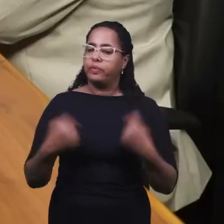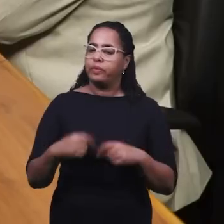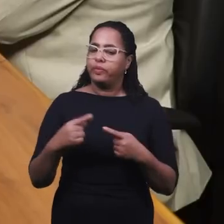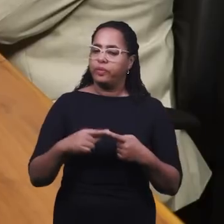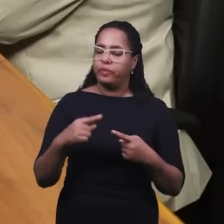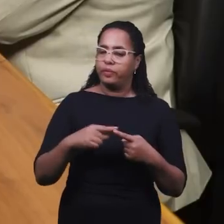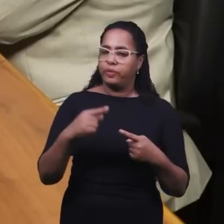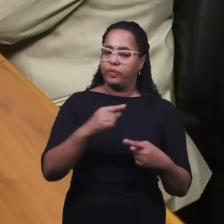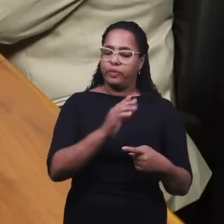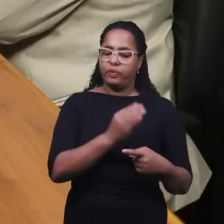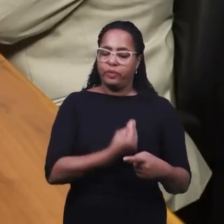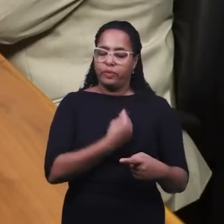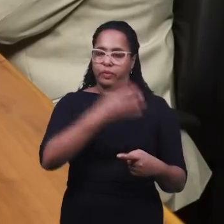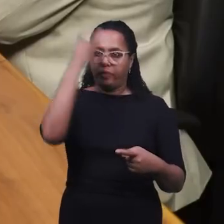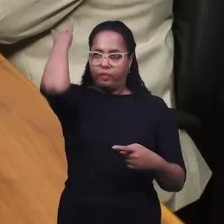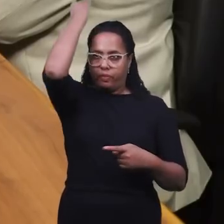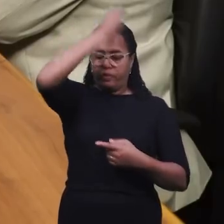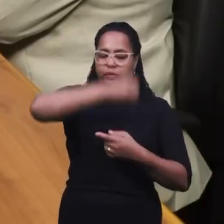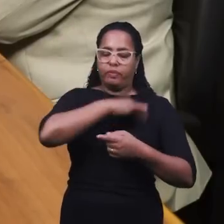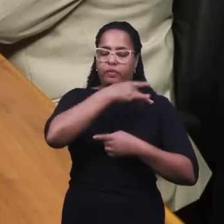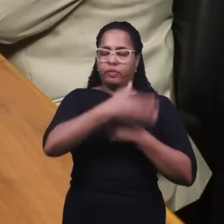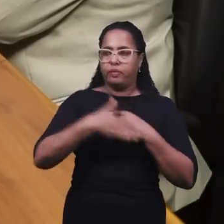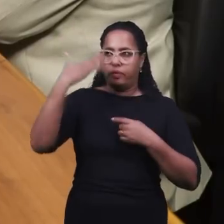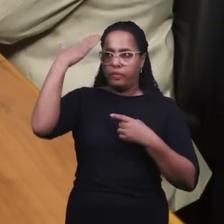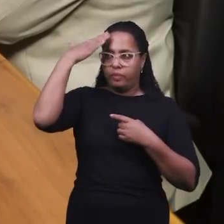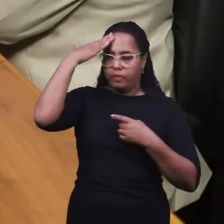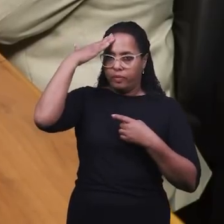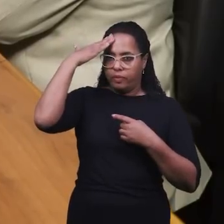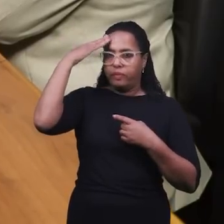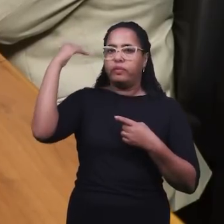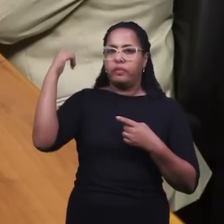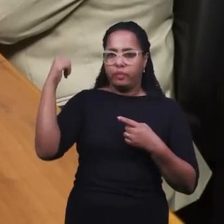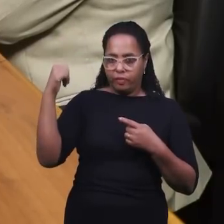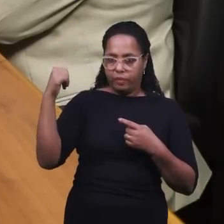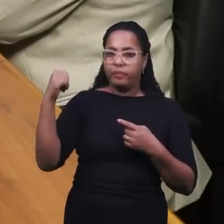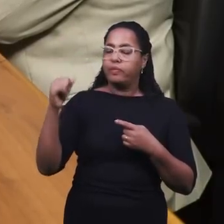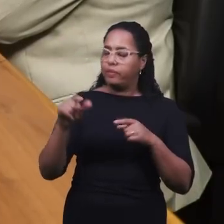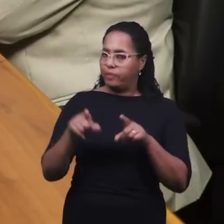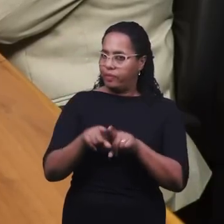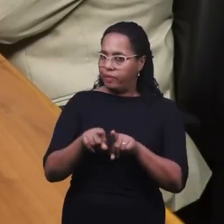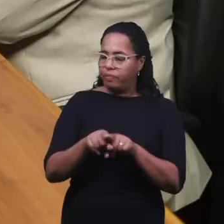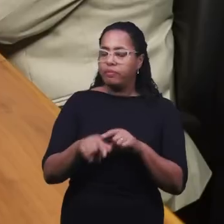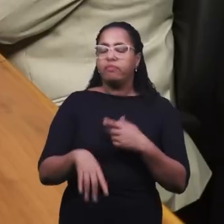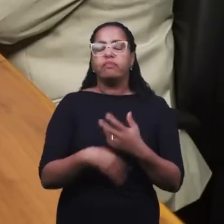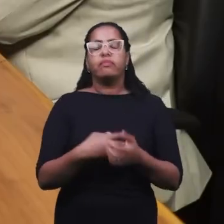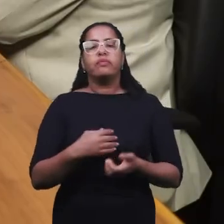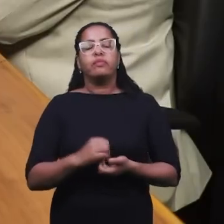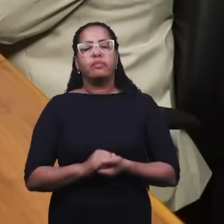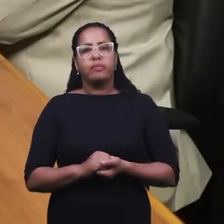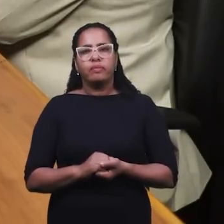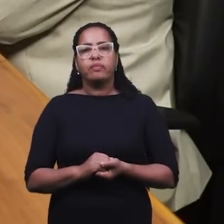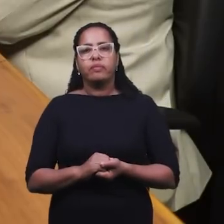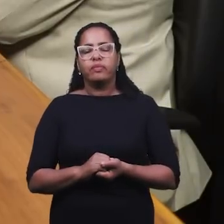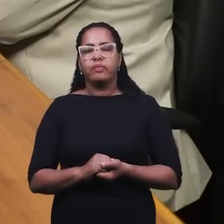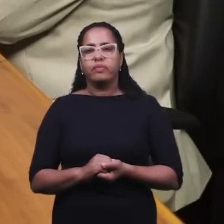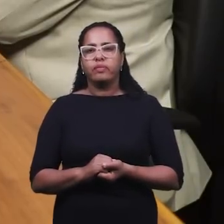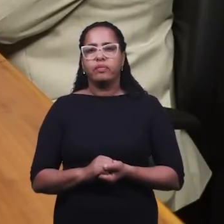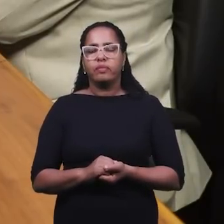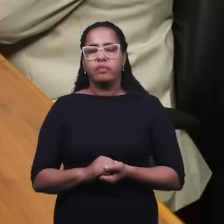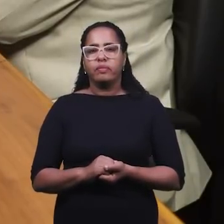aí é uma experiência que alguém pode ter, mas a nossa experiência, por exemplo, a Bíblia diz que ele seja um